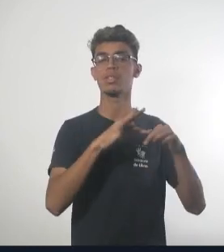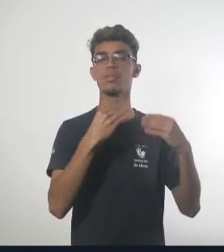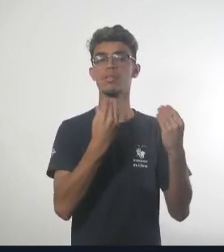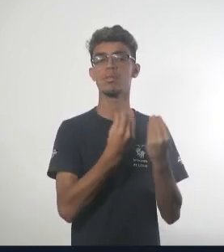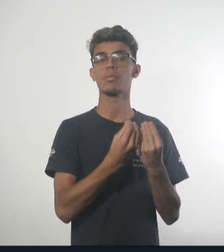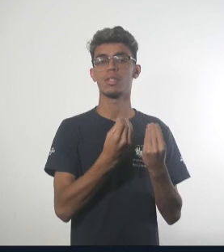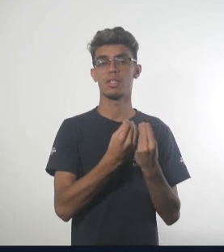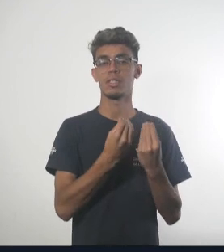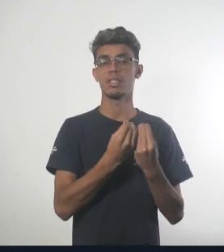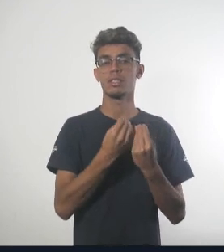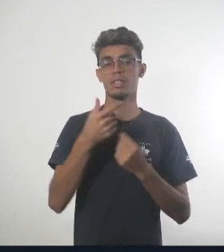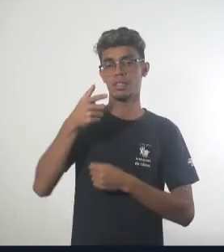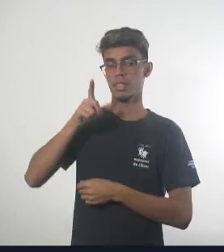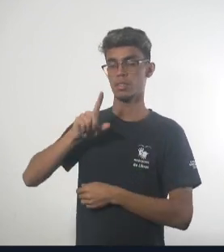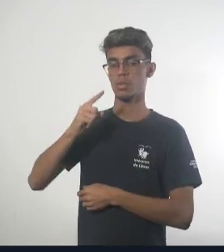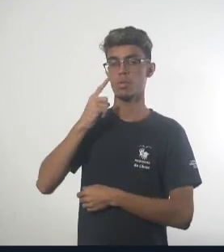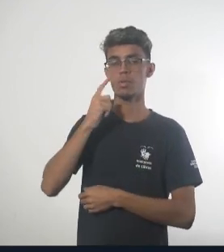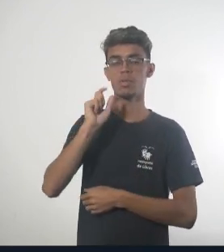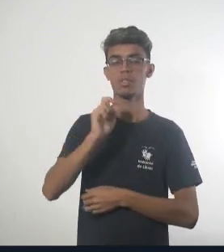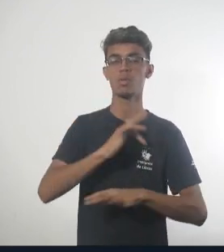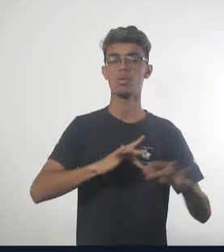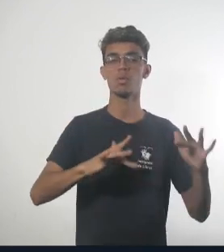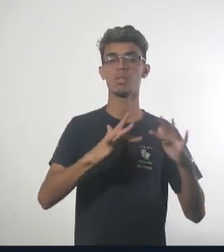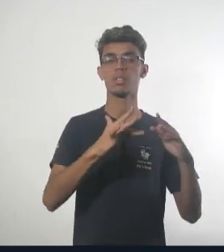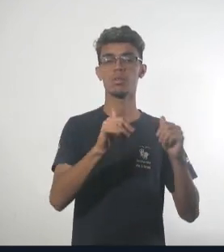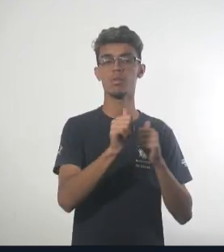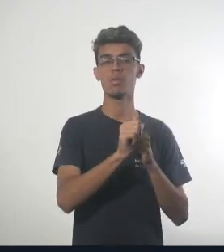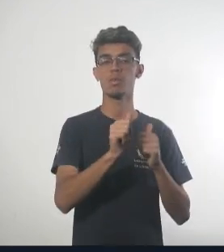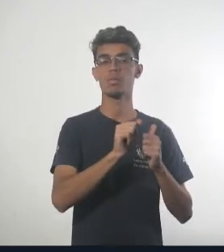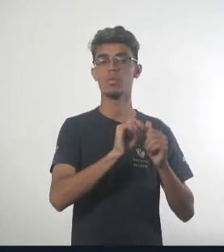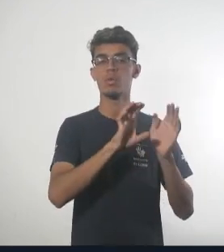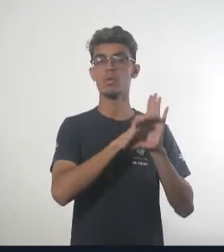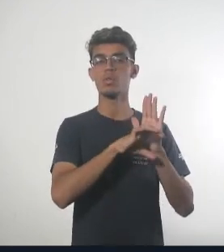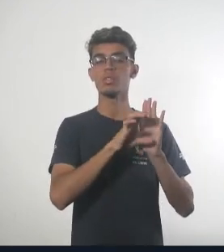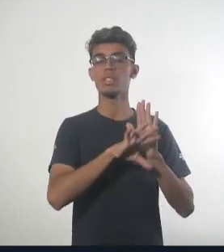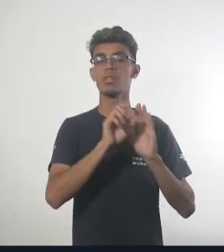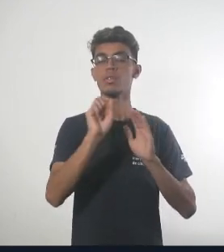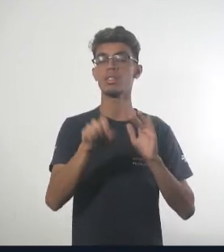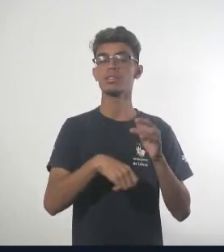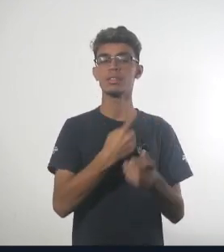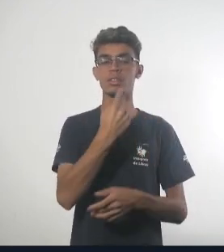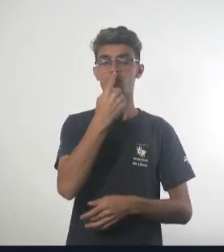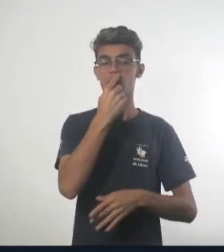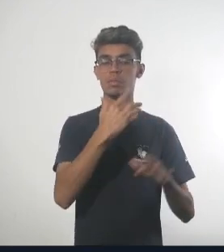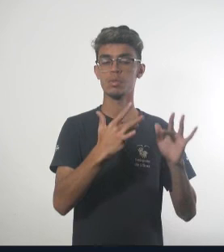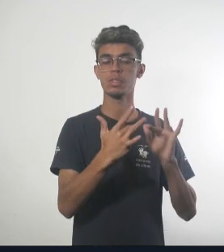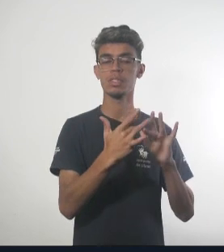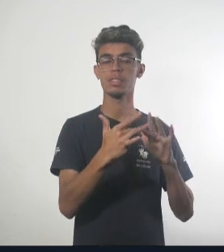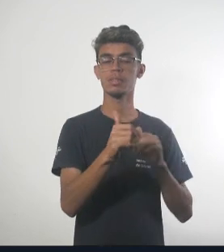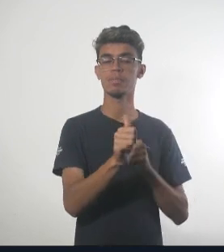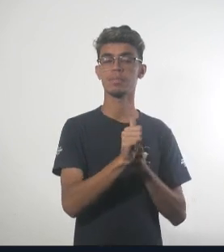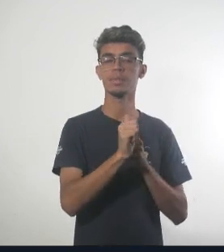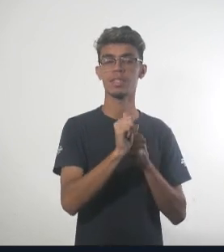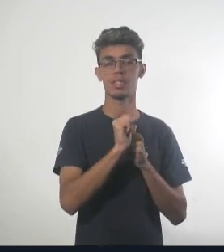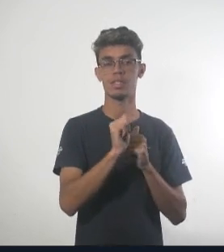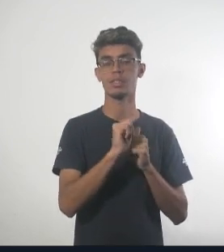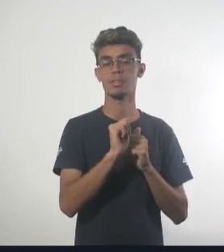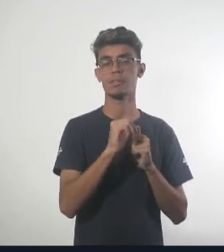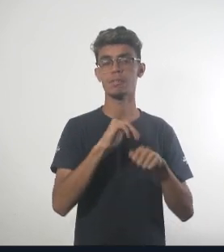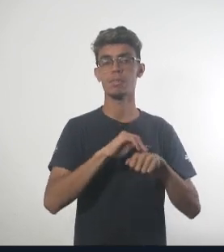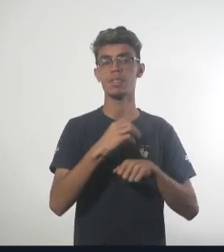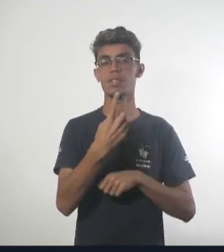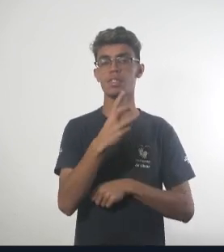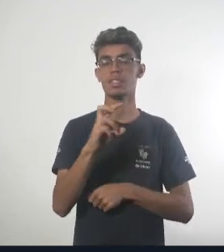gente lembrou lá no começo da definição de contato próximo, são contatos íntimos que ficam muito próximos, né, por mais de 15